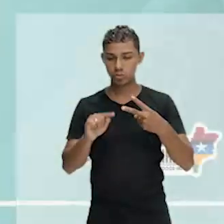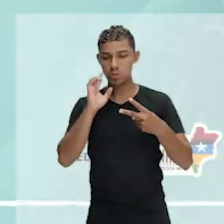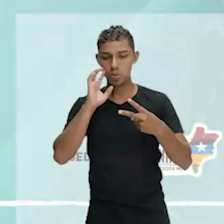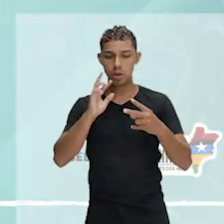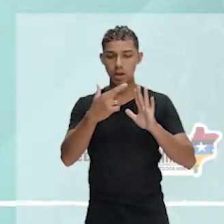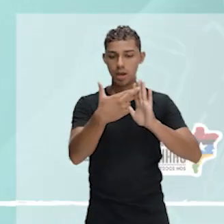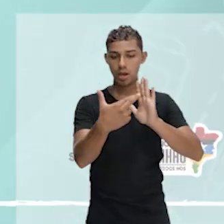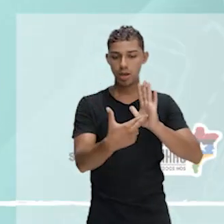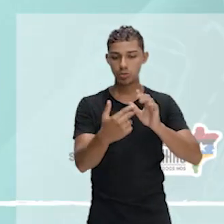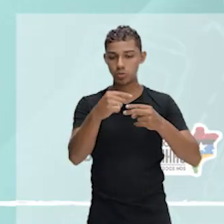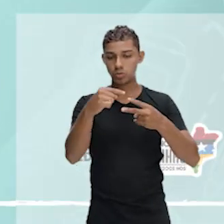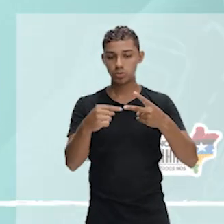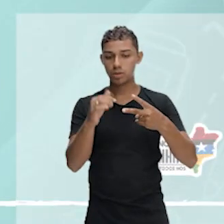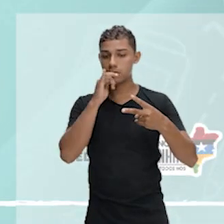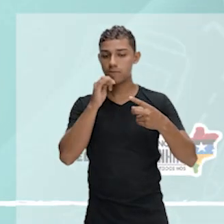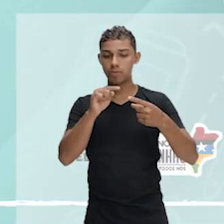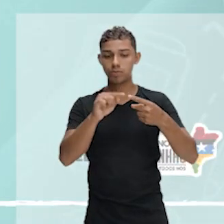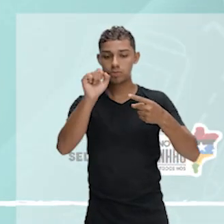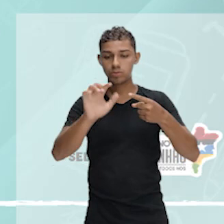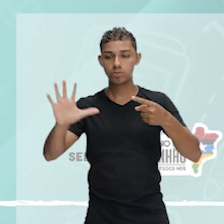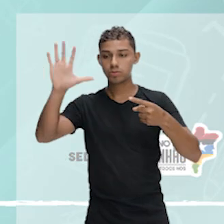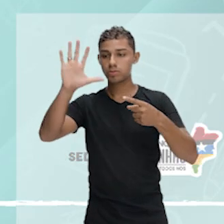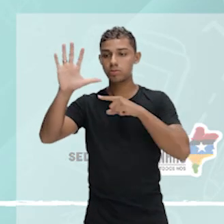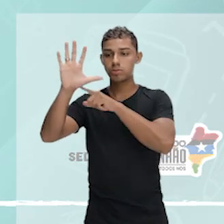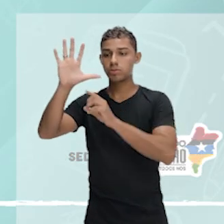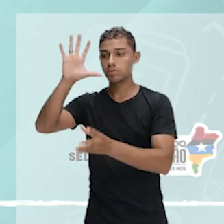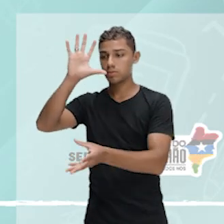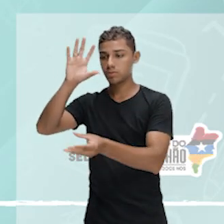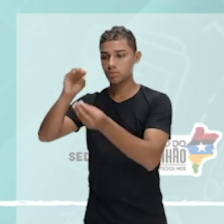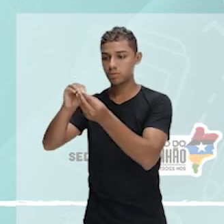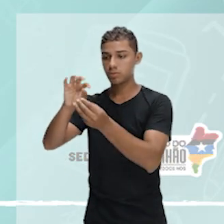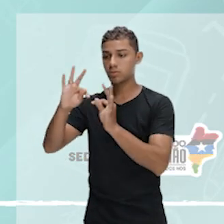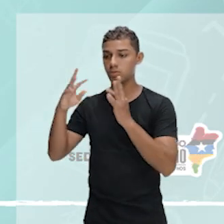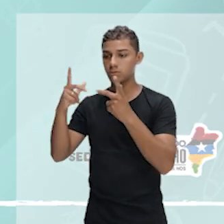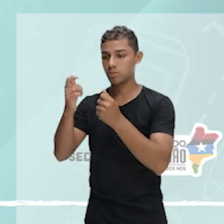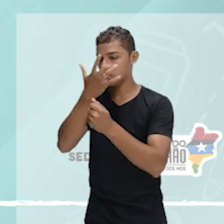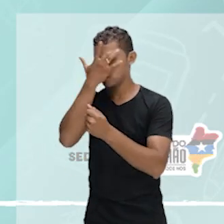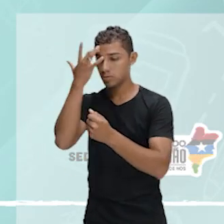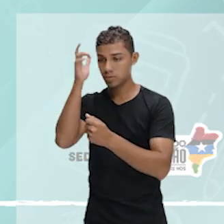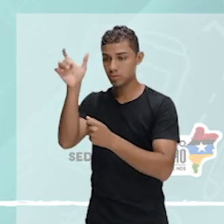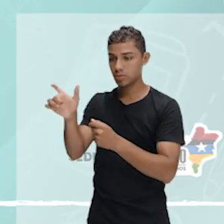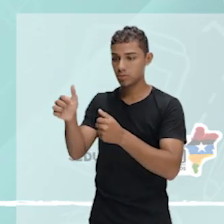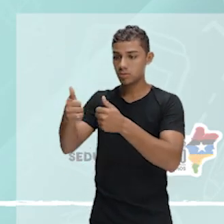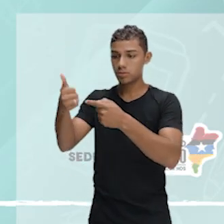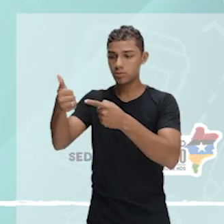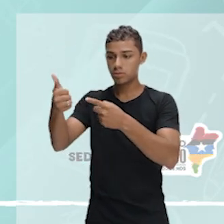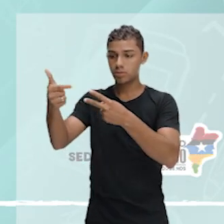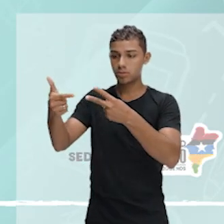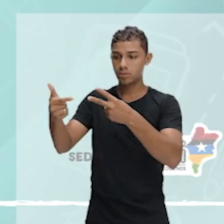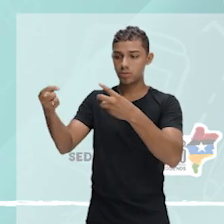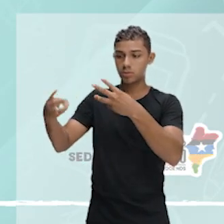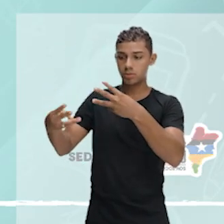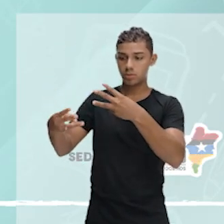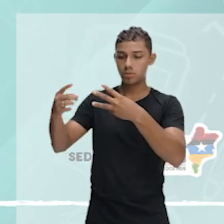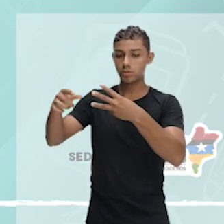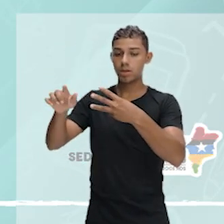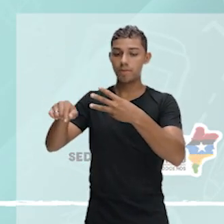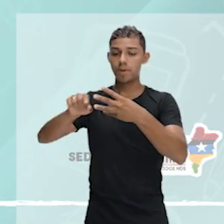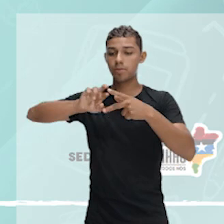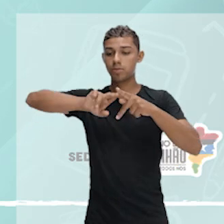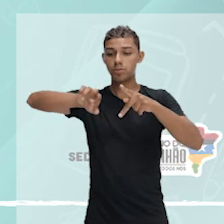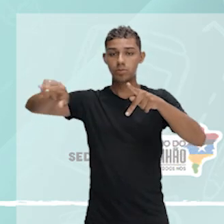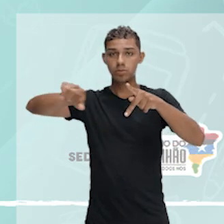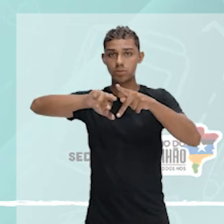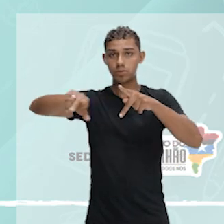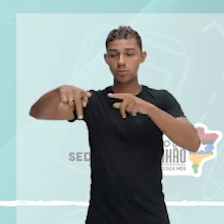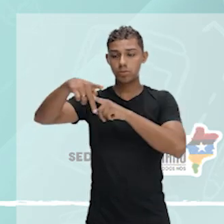duas regrinhas. Uma é a regra geral, que você vai aplicar para todas as pessoas. Primeira pessoa, segunda e para o plural.